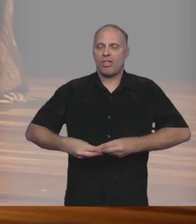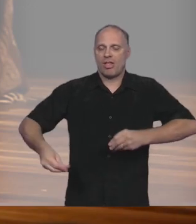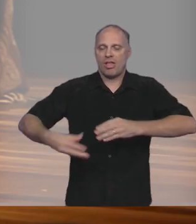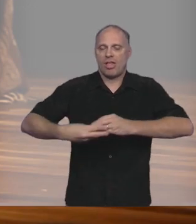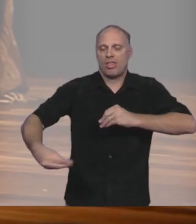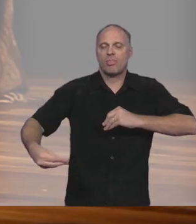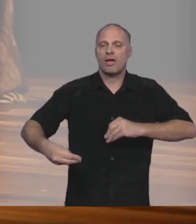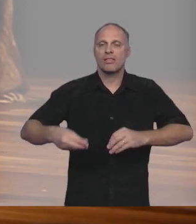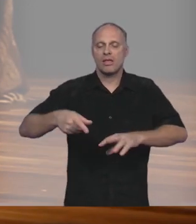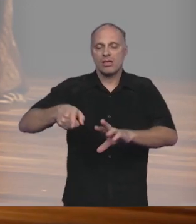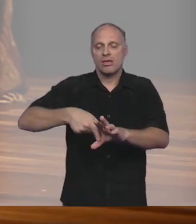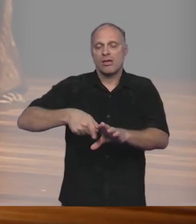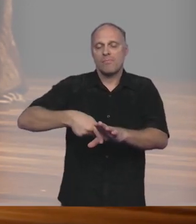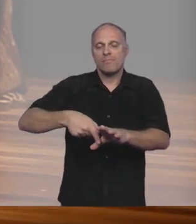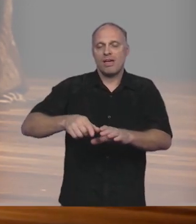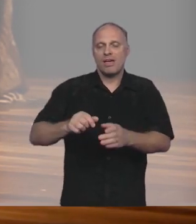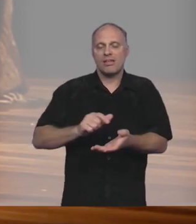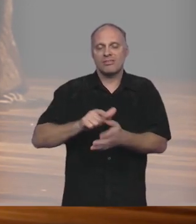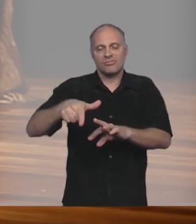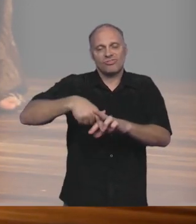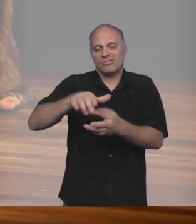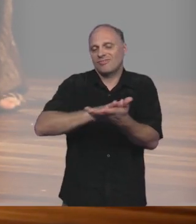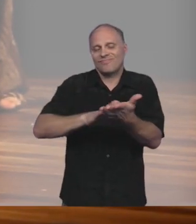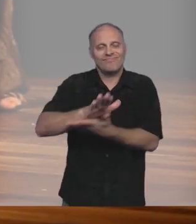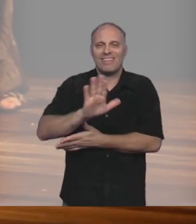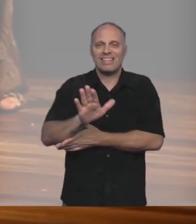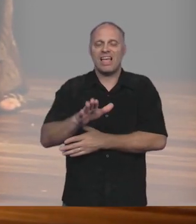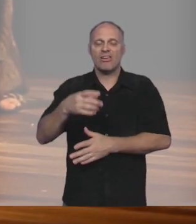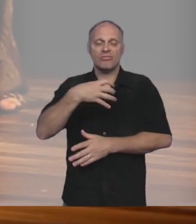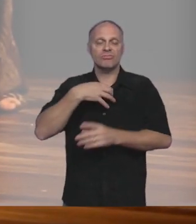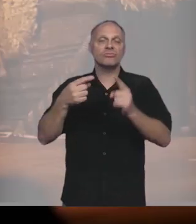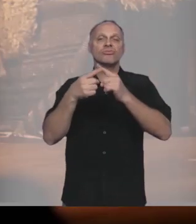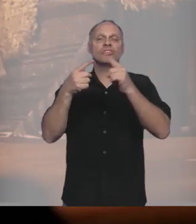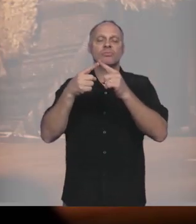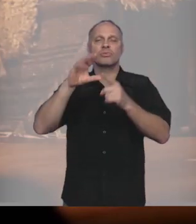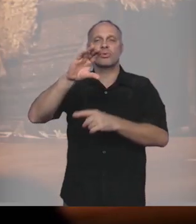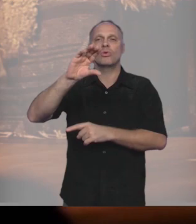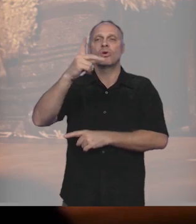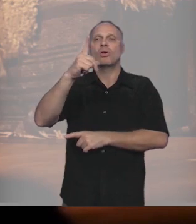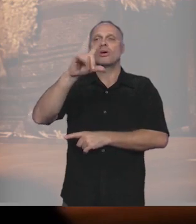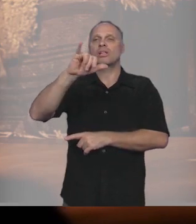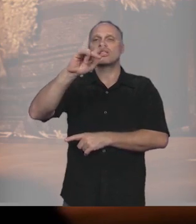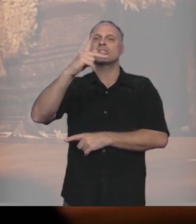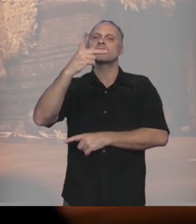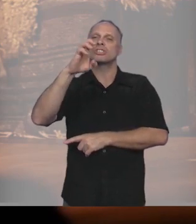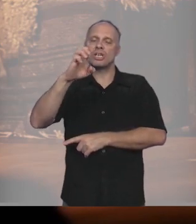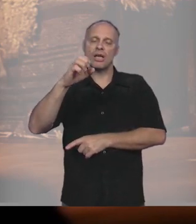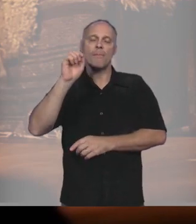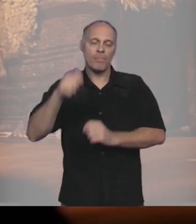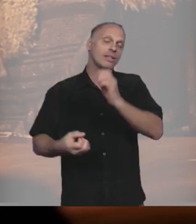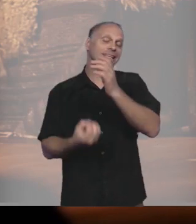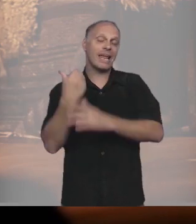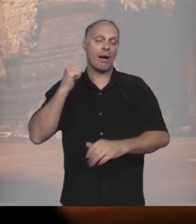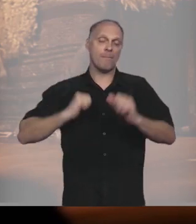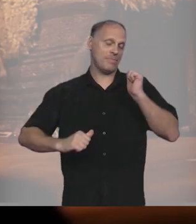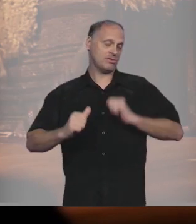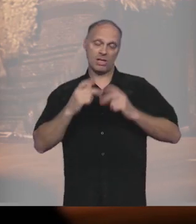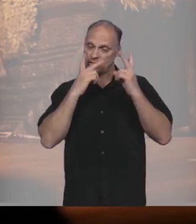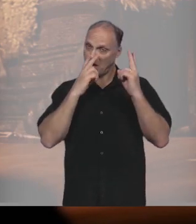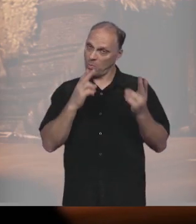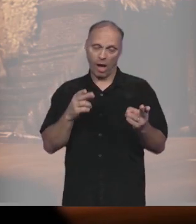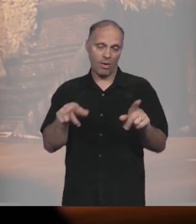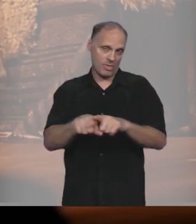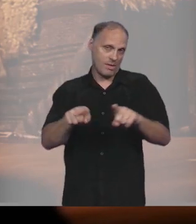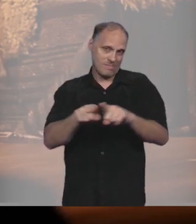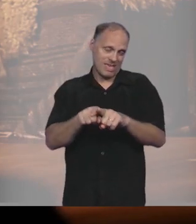clichê. Então, a gente pode construir um personagem assim também, quando é mais na linha do humor, a gente vai